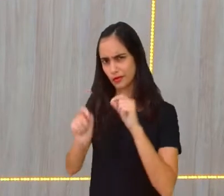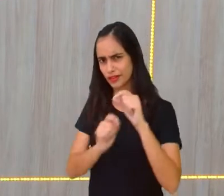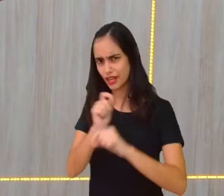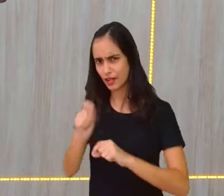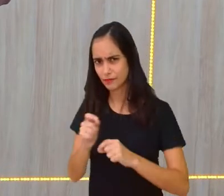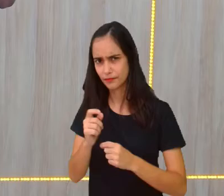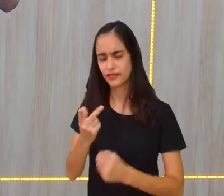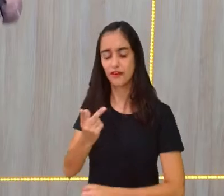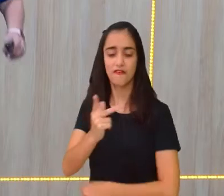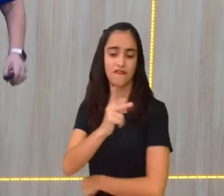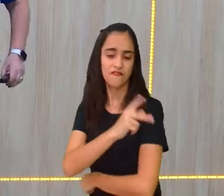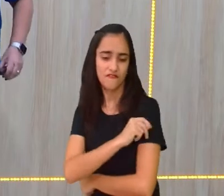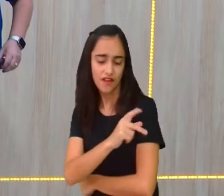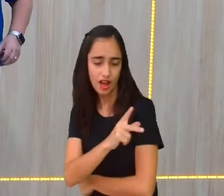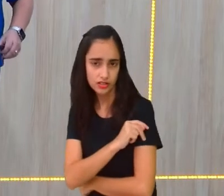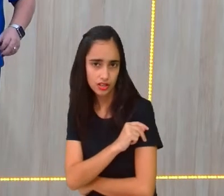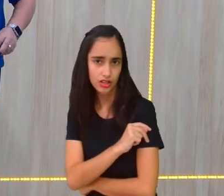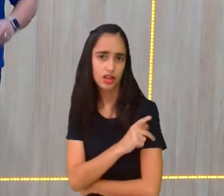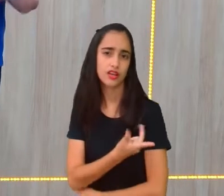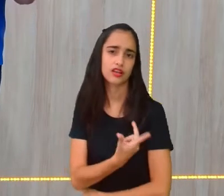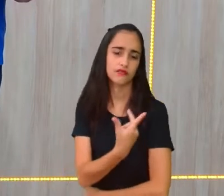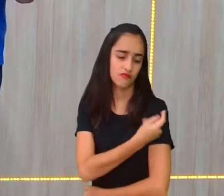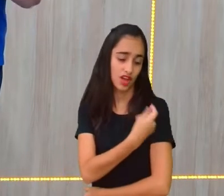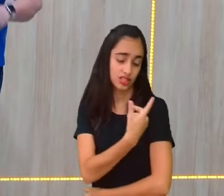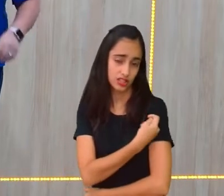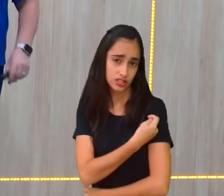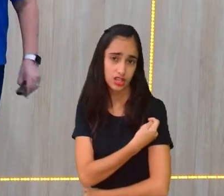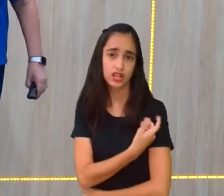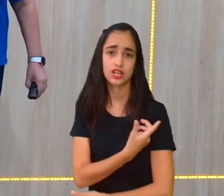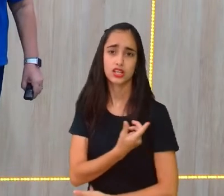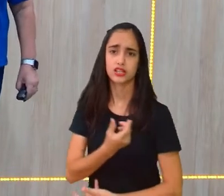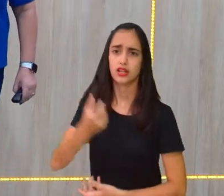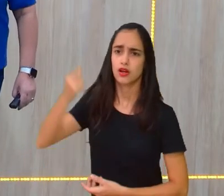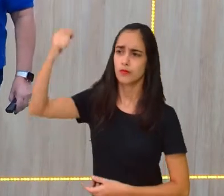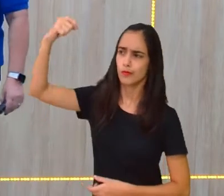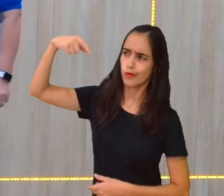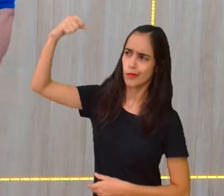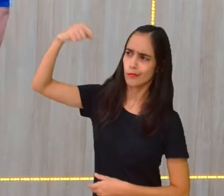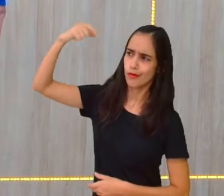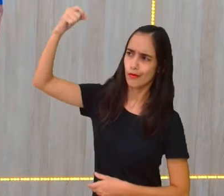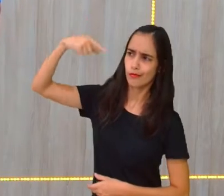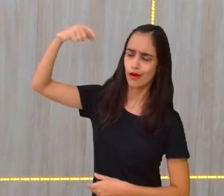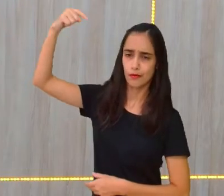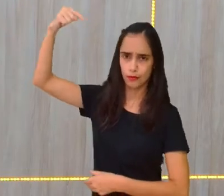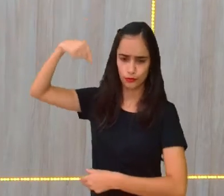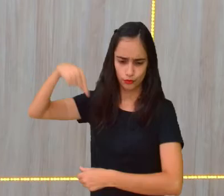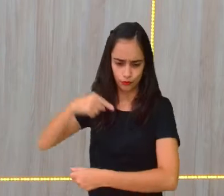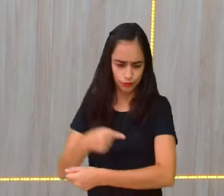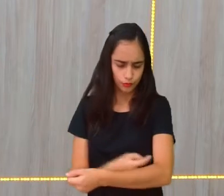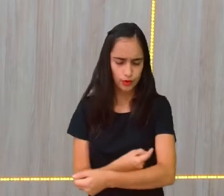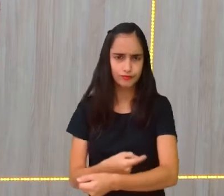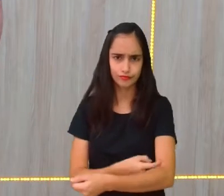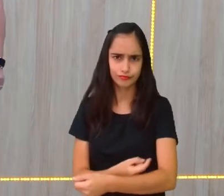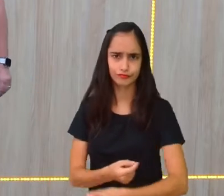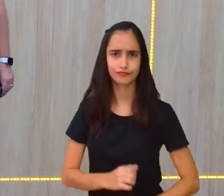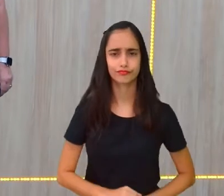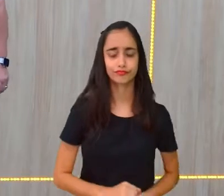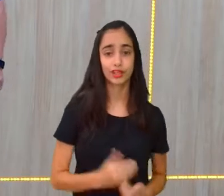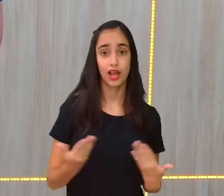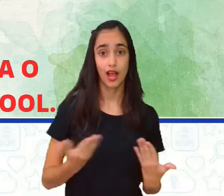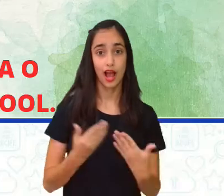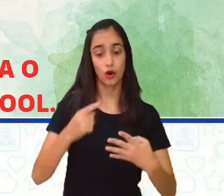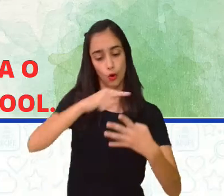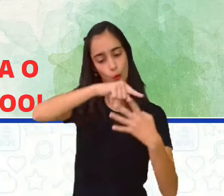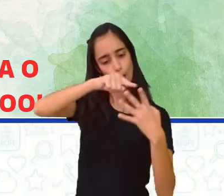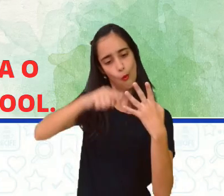questão de vacina, de soro, de antibiótico, mas hoje eu vou deixar esse recadinho para vocês. 4 dicas para melhorar a